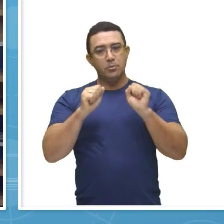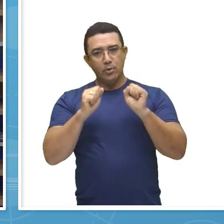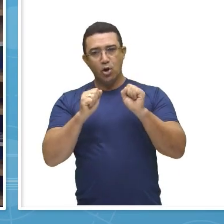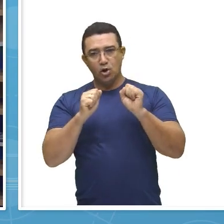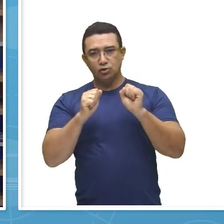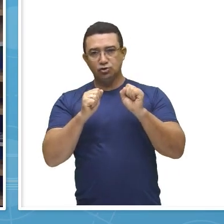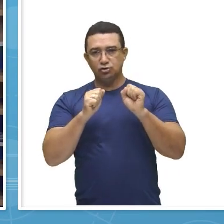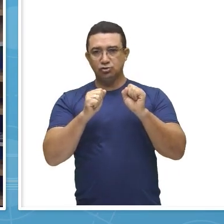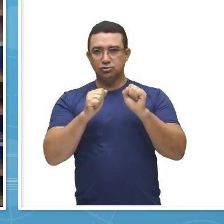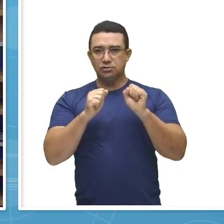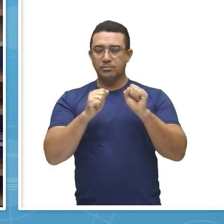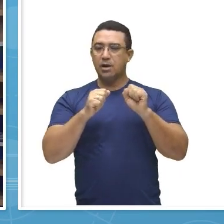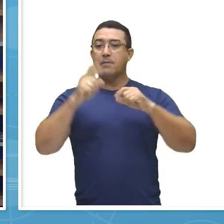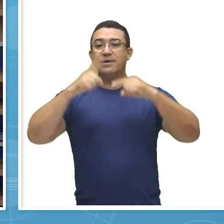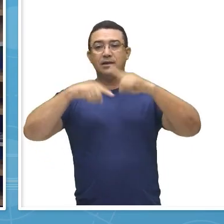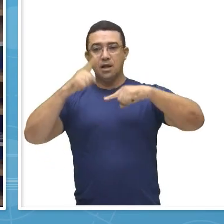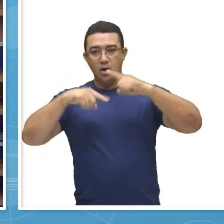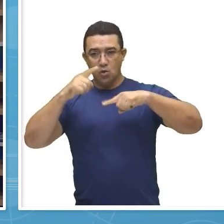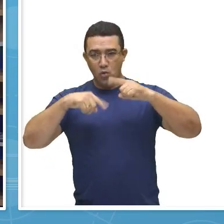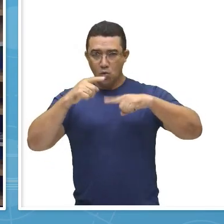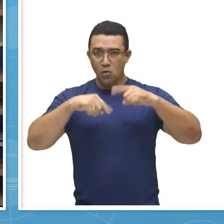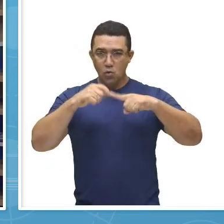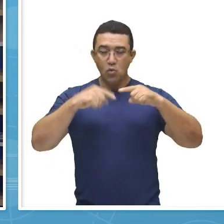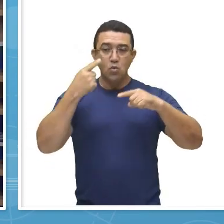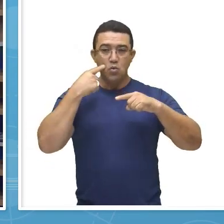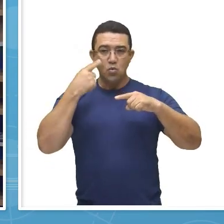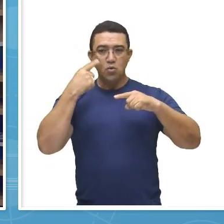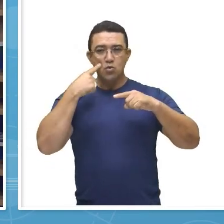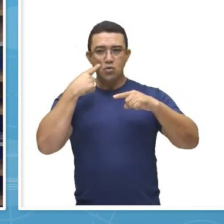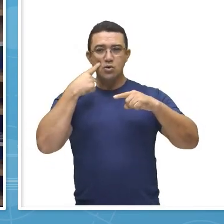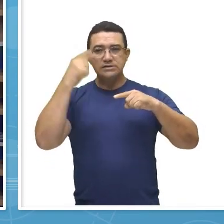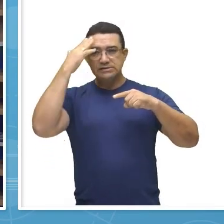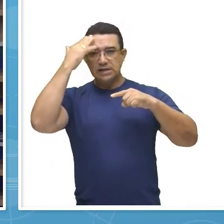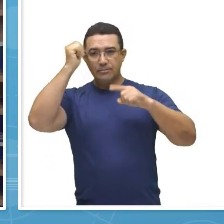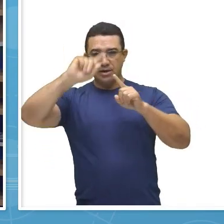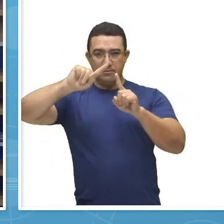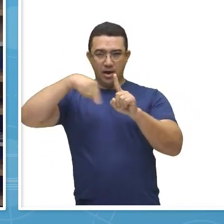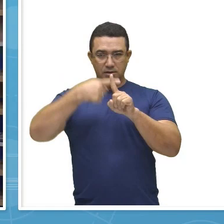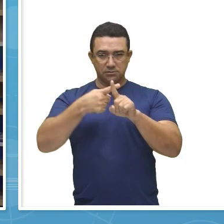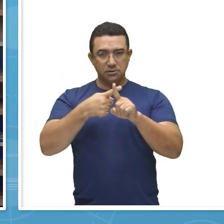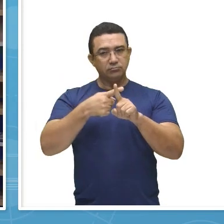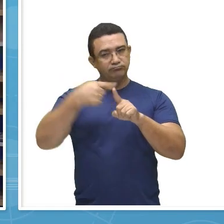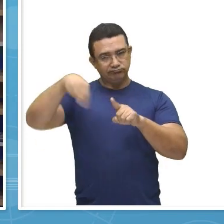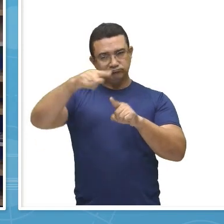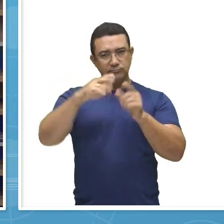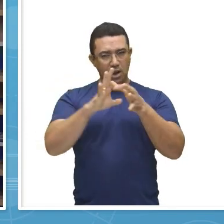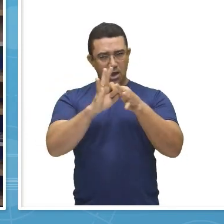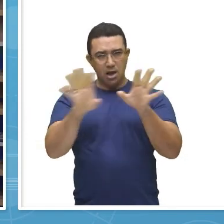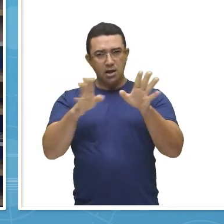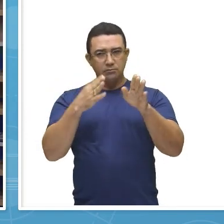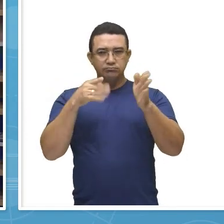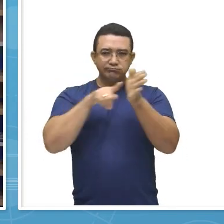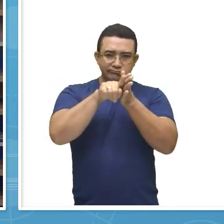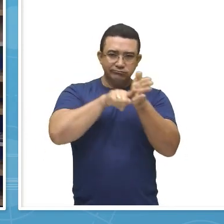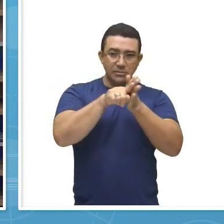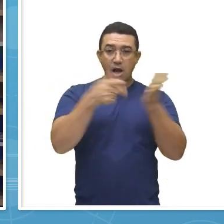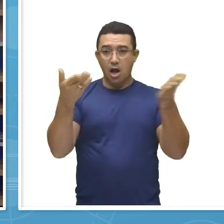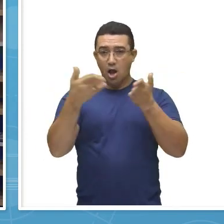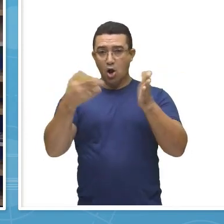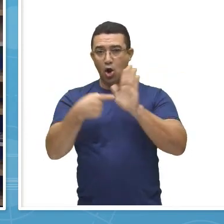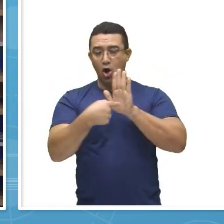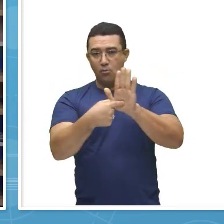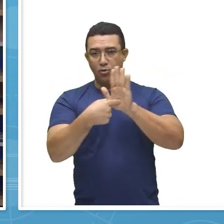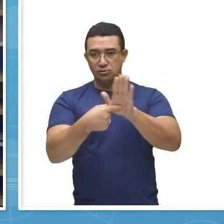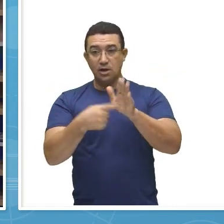fazer uso ali do nosso material no Saber Mais, então fiquem à vontade, tá bom? Nós vamos trazer para vocês agora a